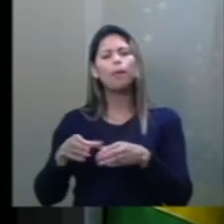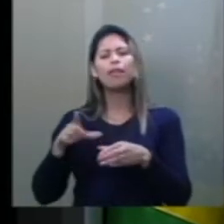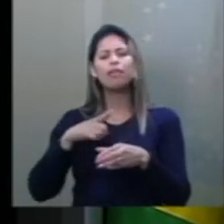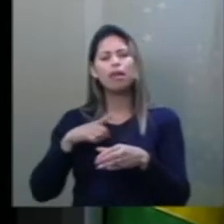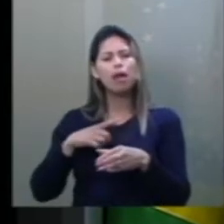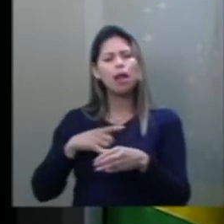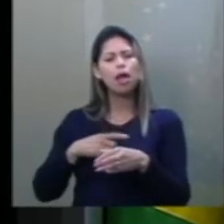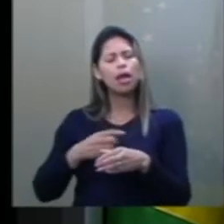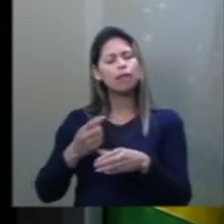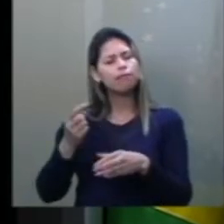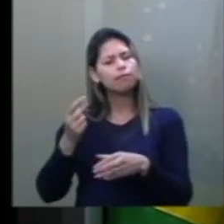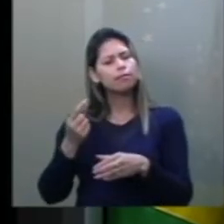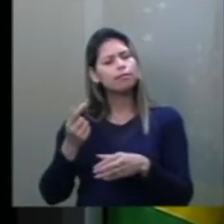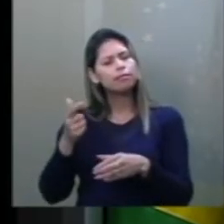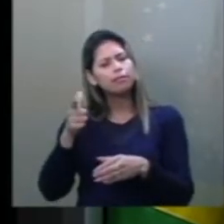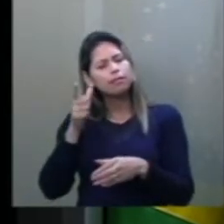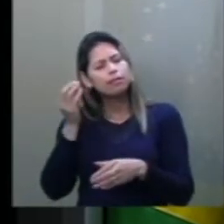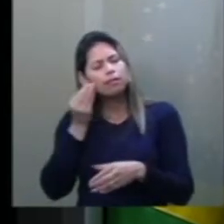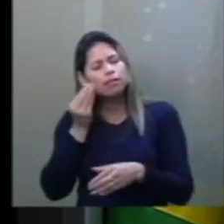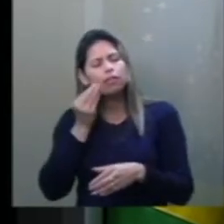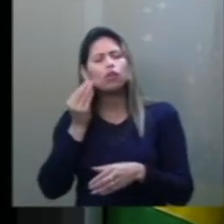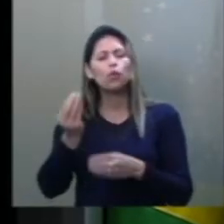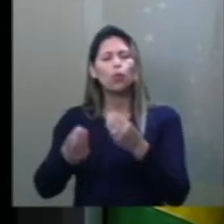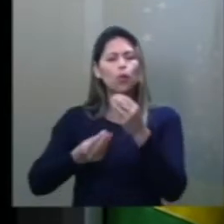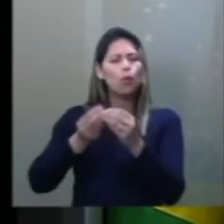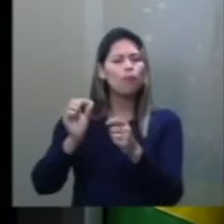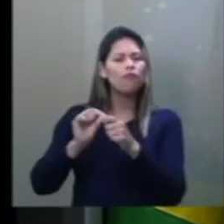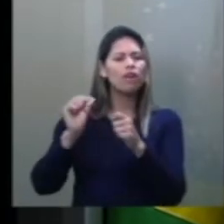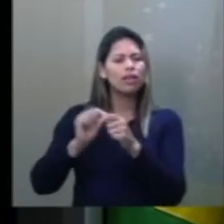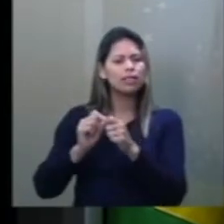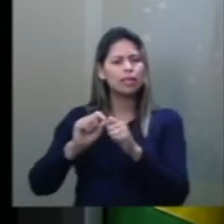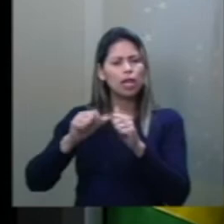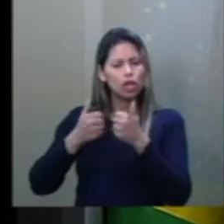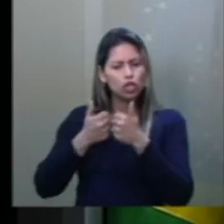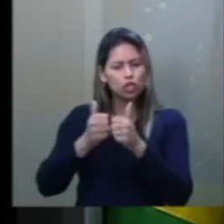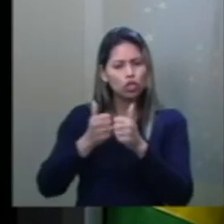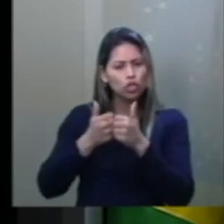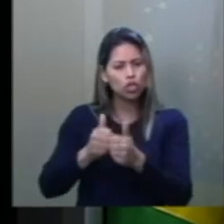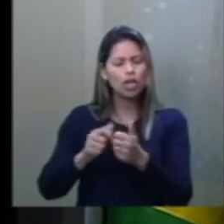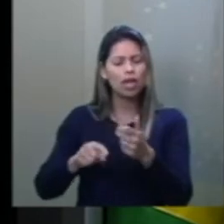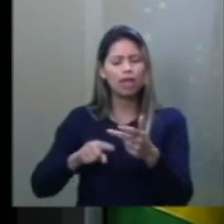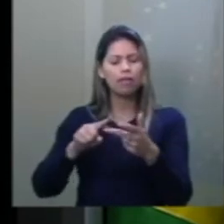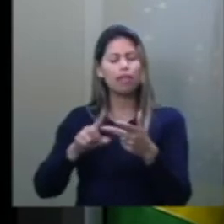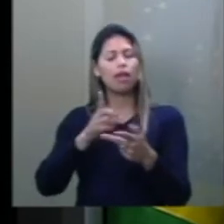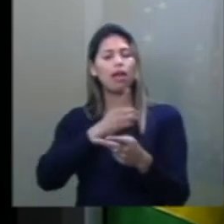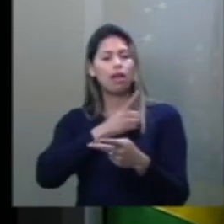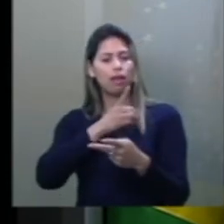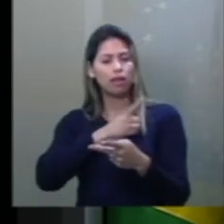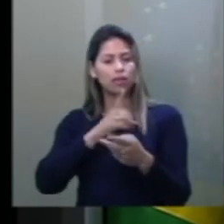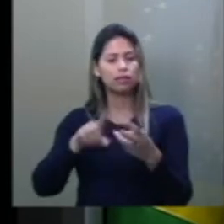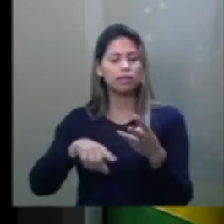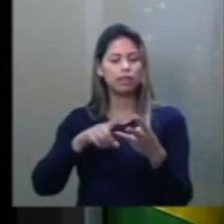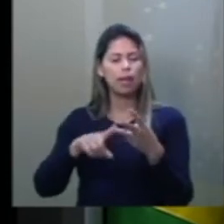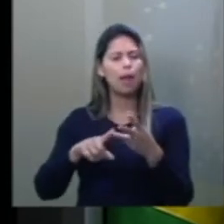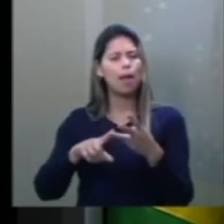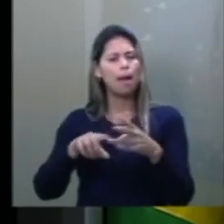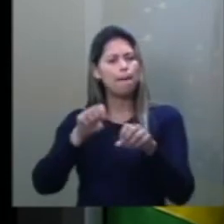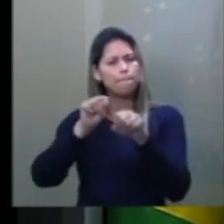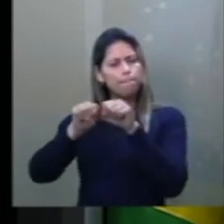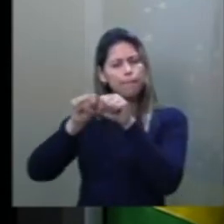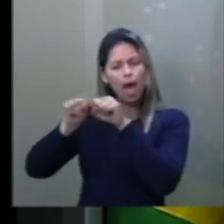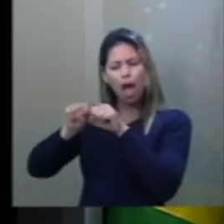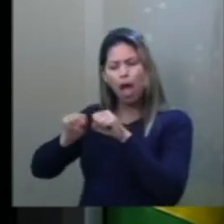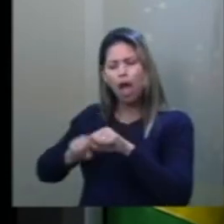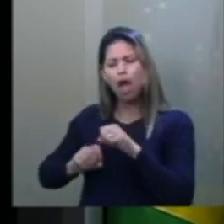ruas que atingiram ônibus, bases militares, delegacias de polícia, ceifando as